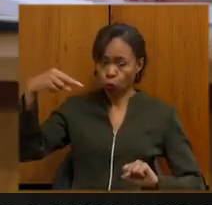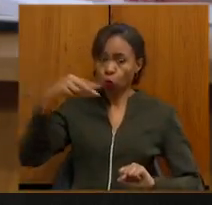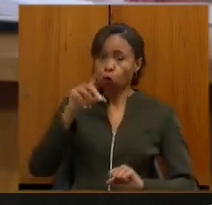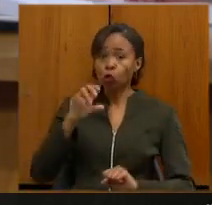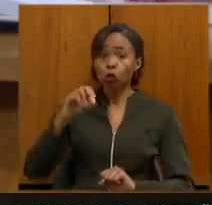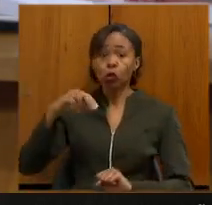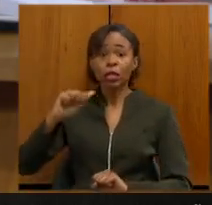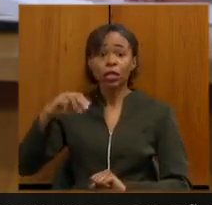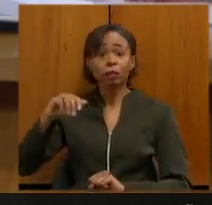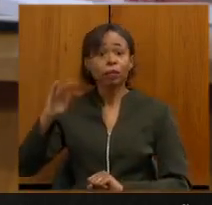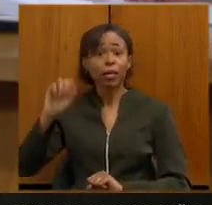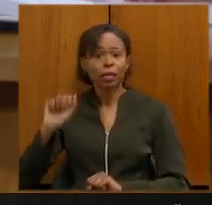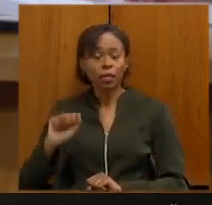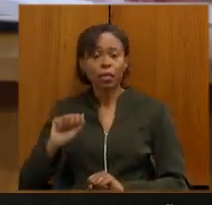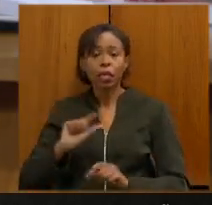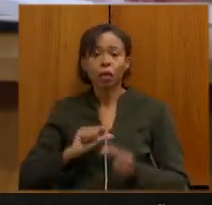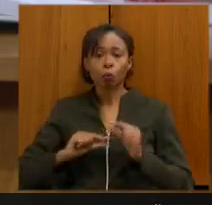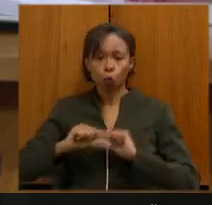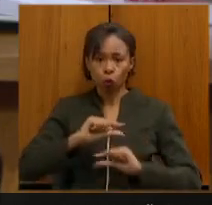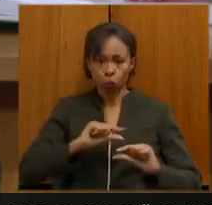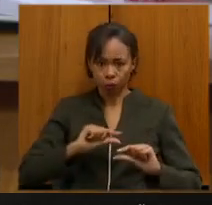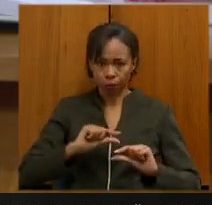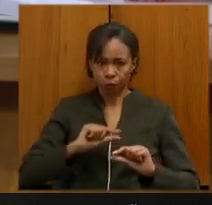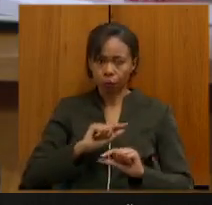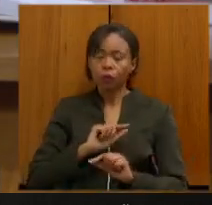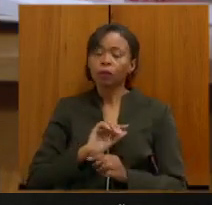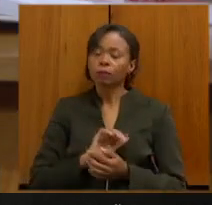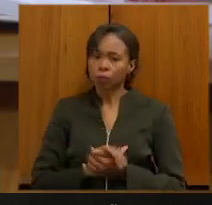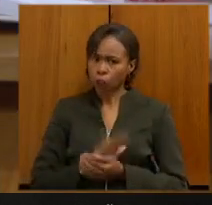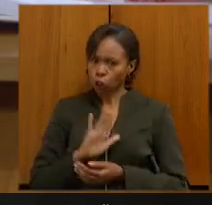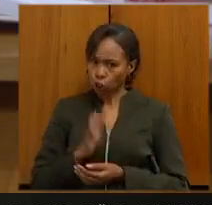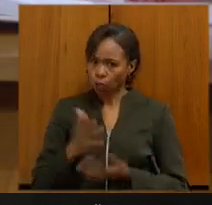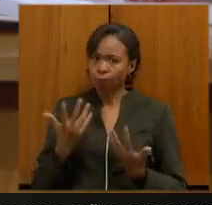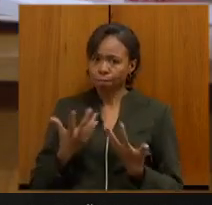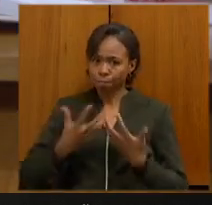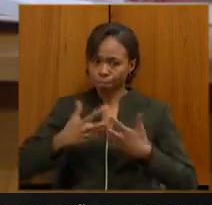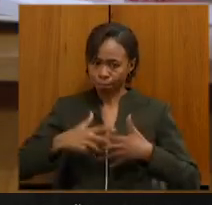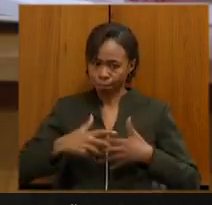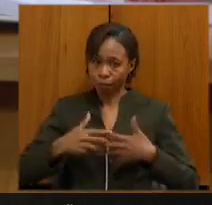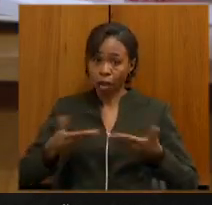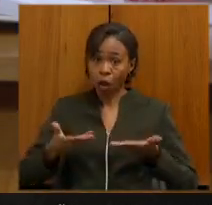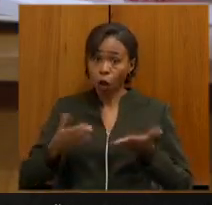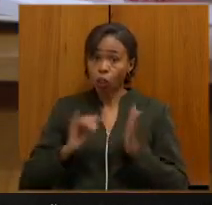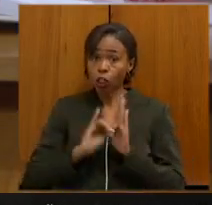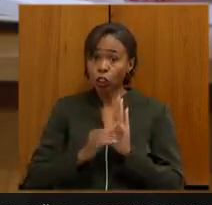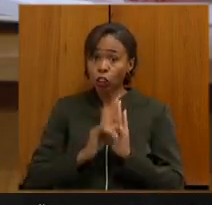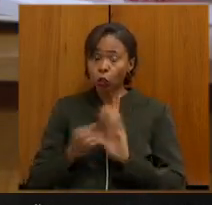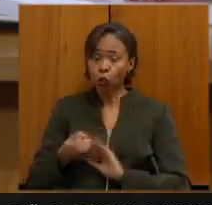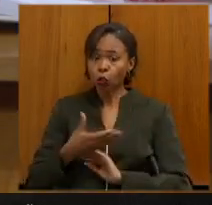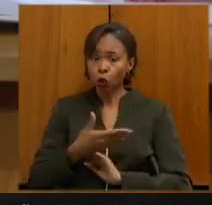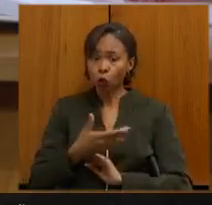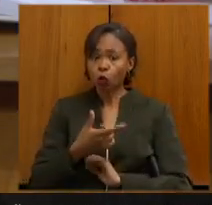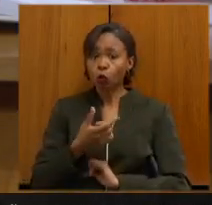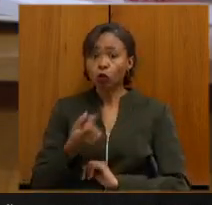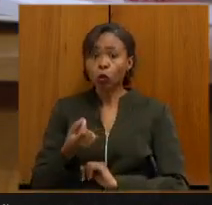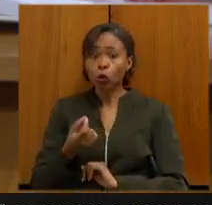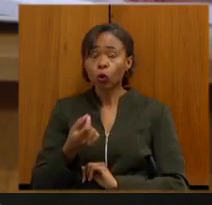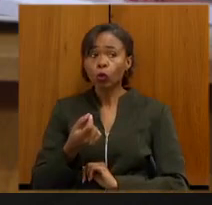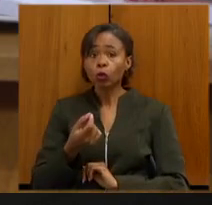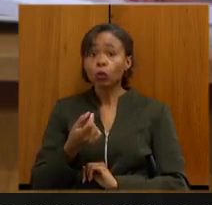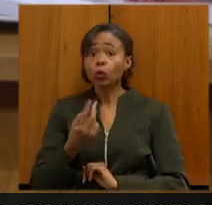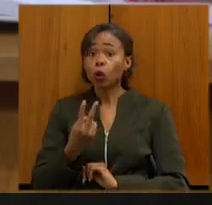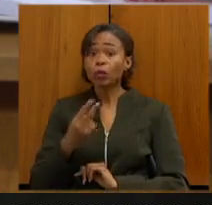Mucuri estão em funcionamento nós estamos agora concluindo novo edital com previsão de dois milhões de reais